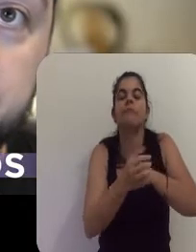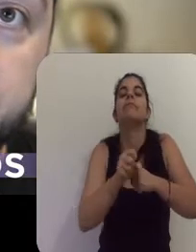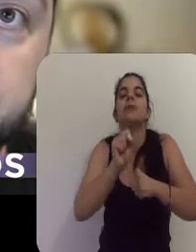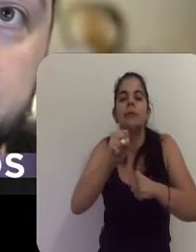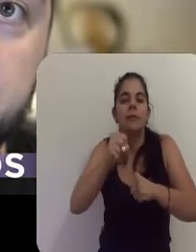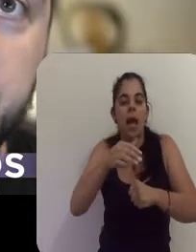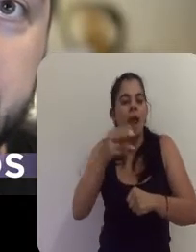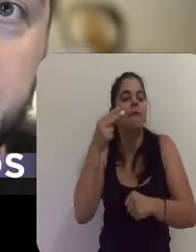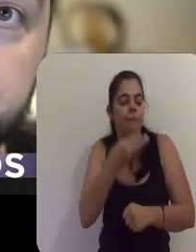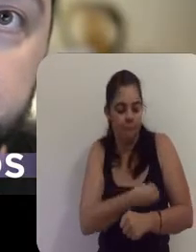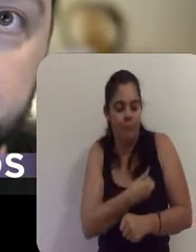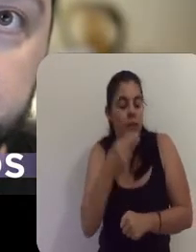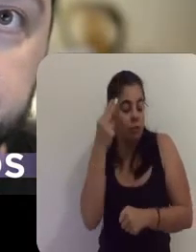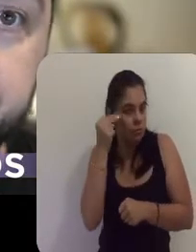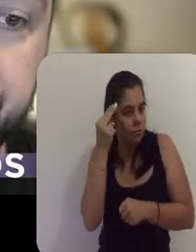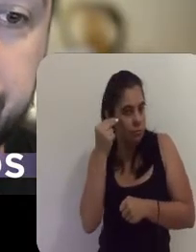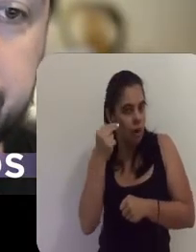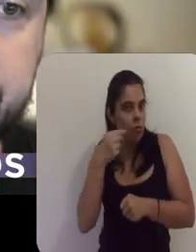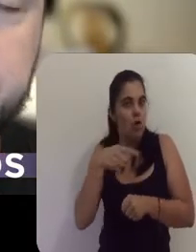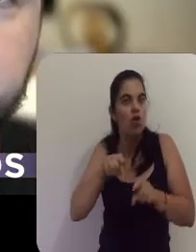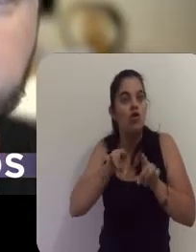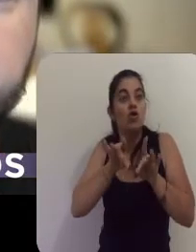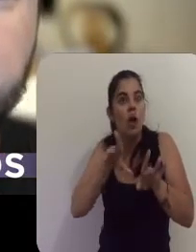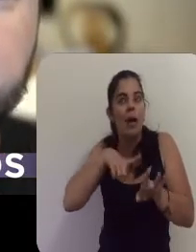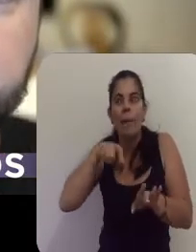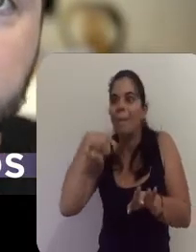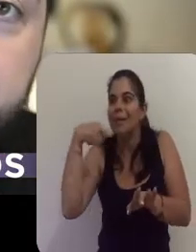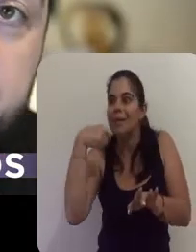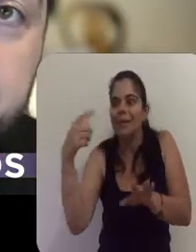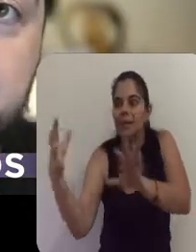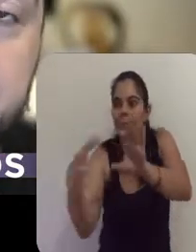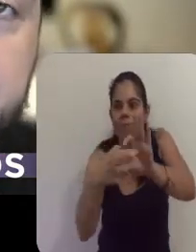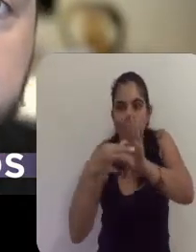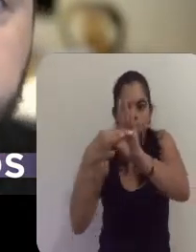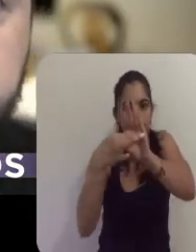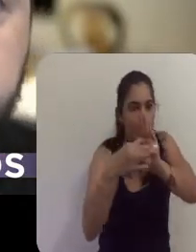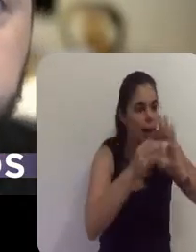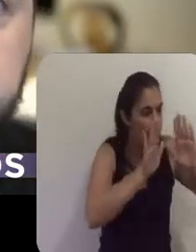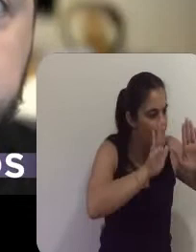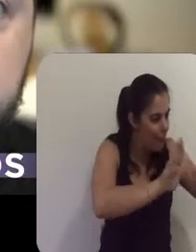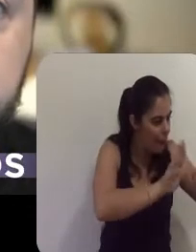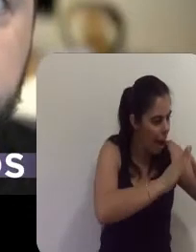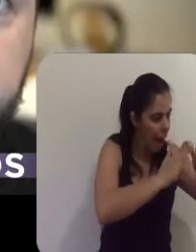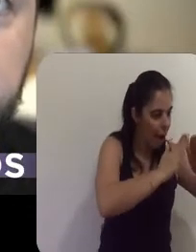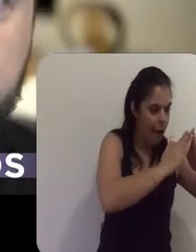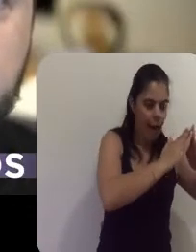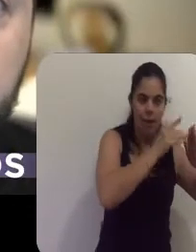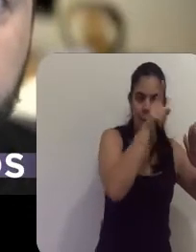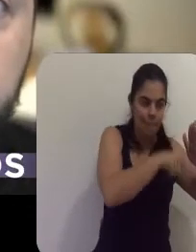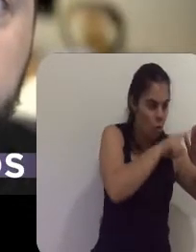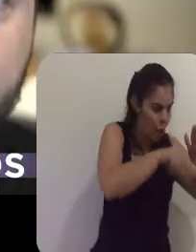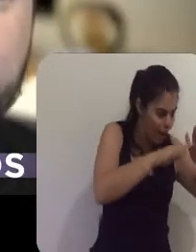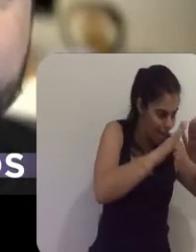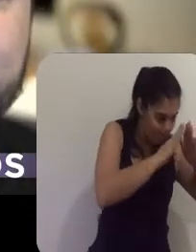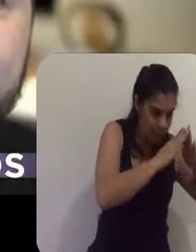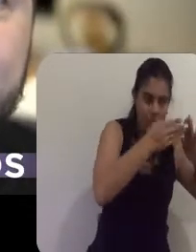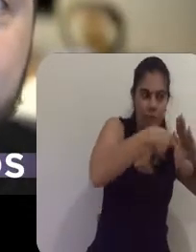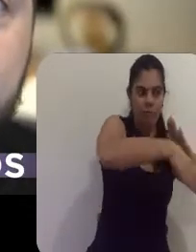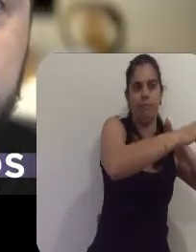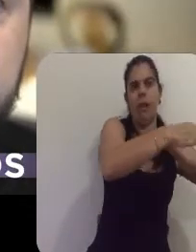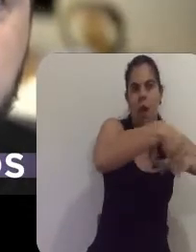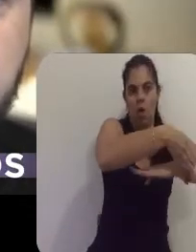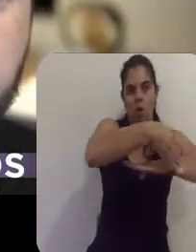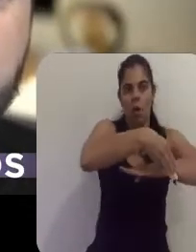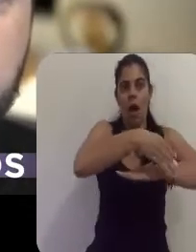normal depois e passar por isso. Só que a gente depende dessa supressão. A gente depende de todo mundo ficar